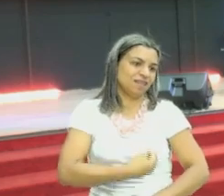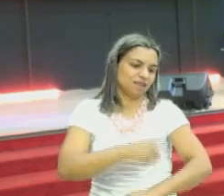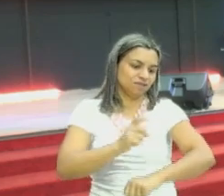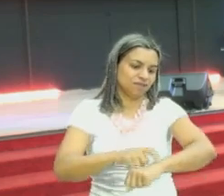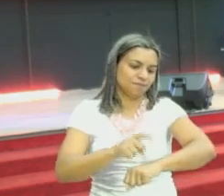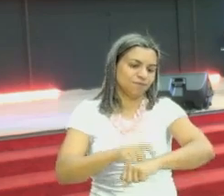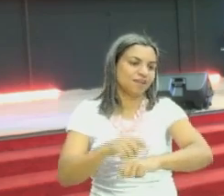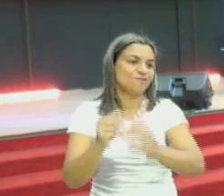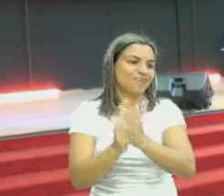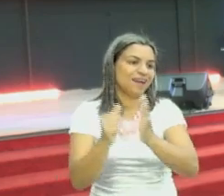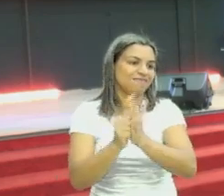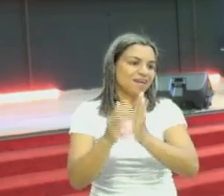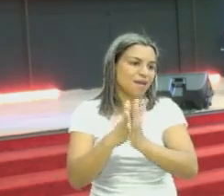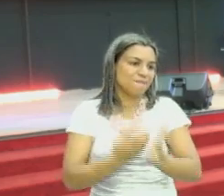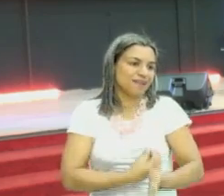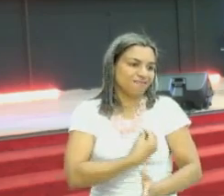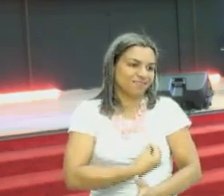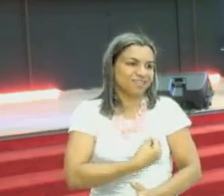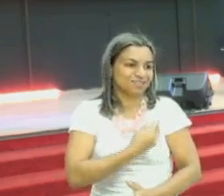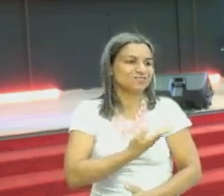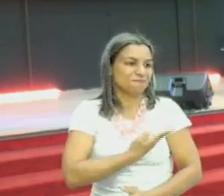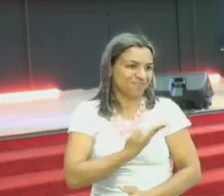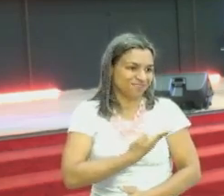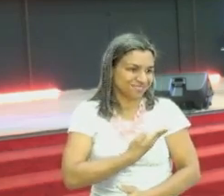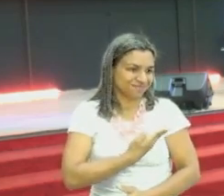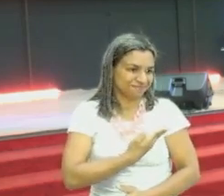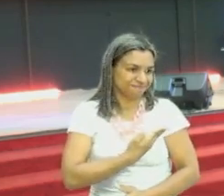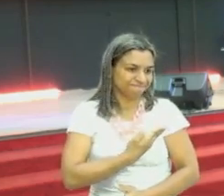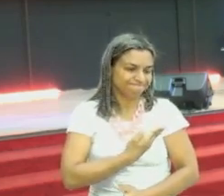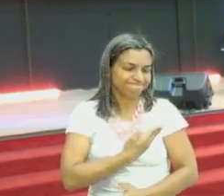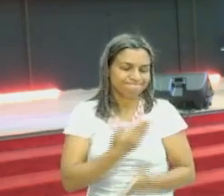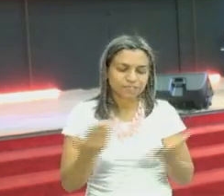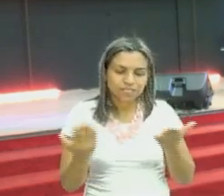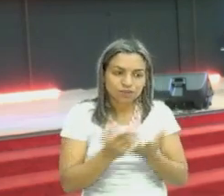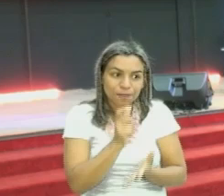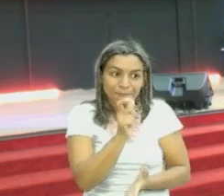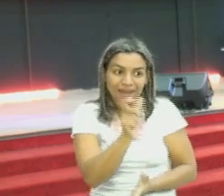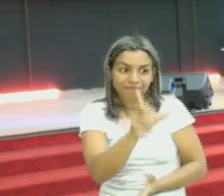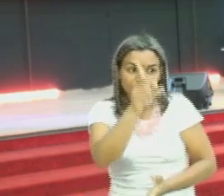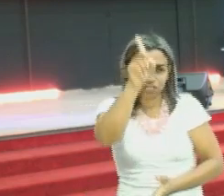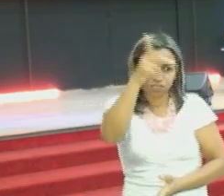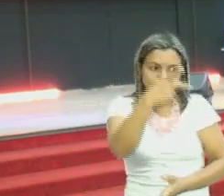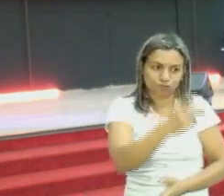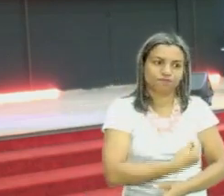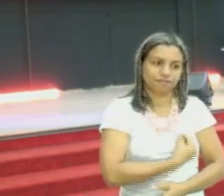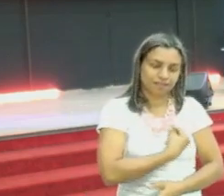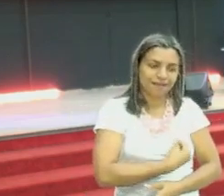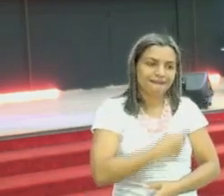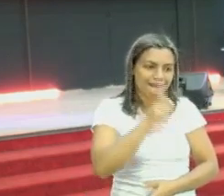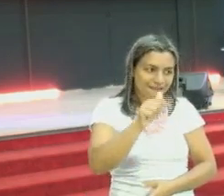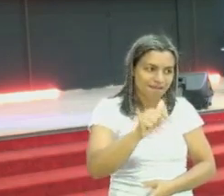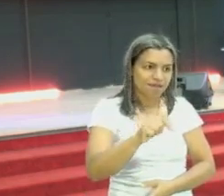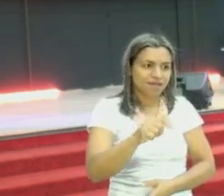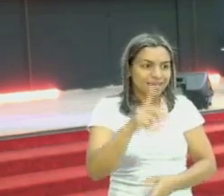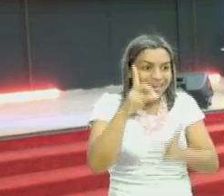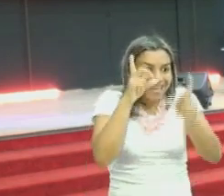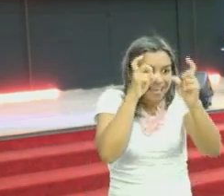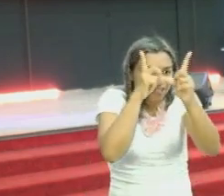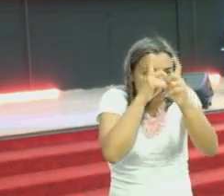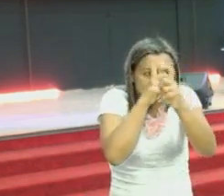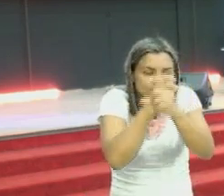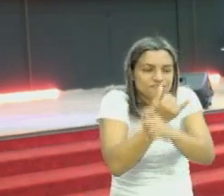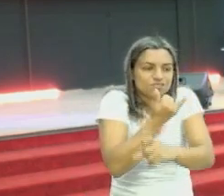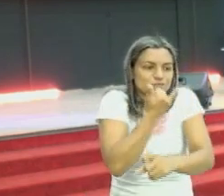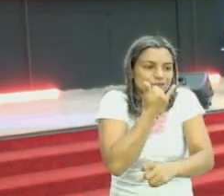seus amigos. A palavra de Deus para você esta noite é difícil perdoar, mas no momento que